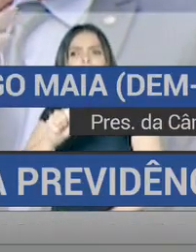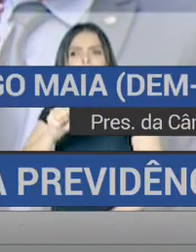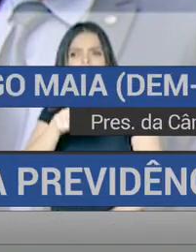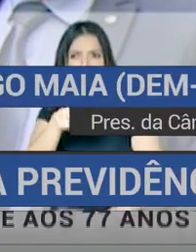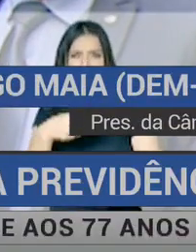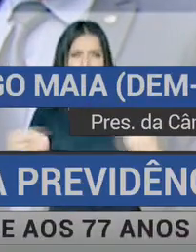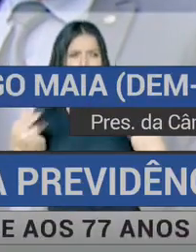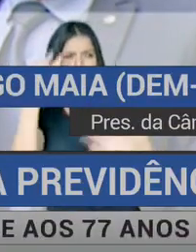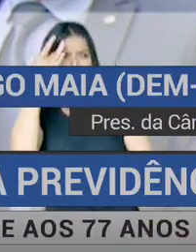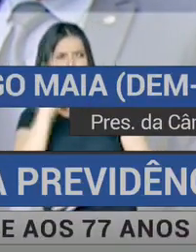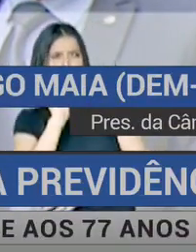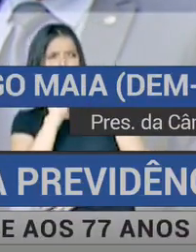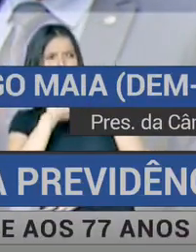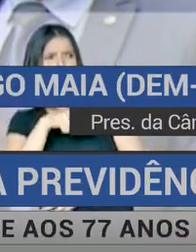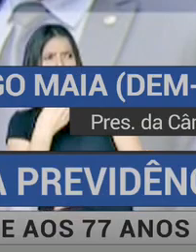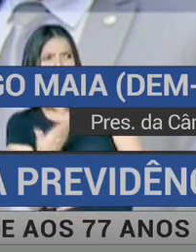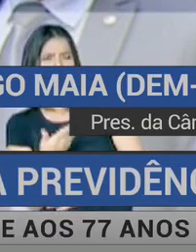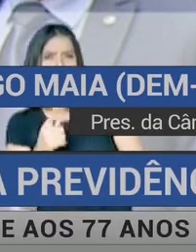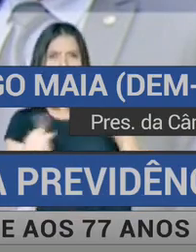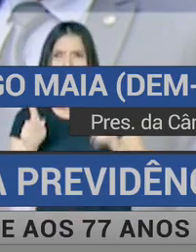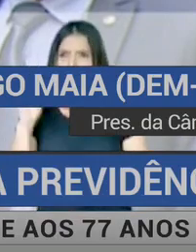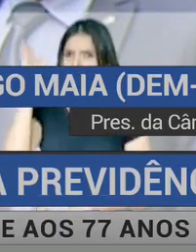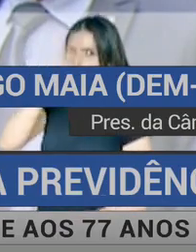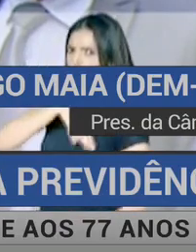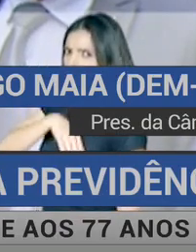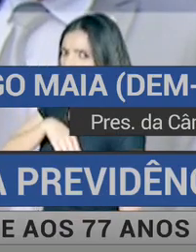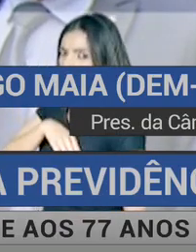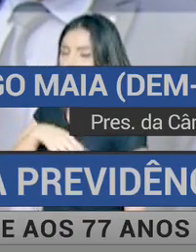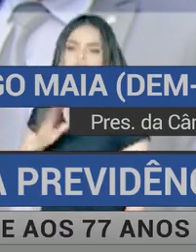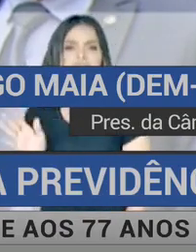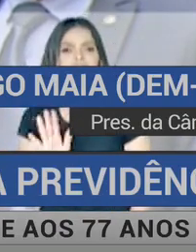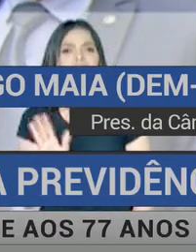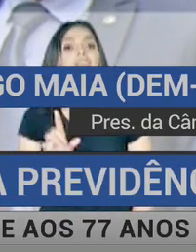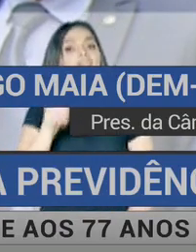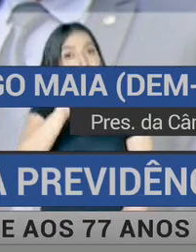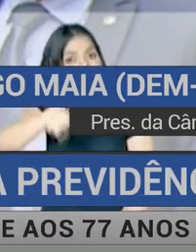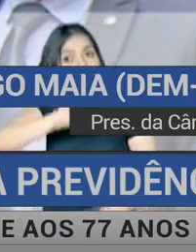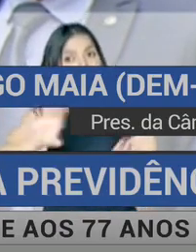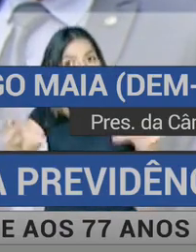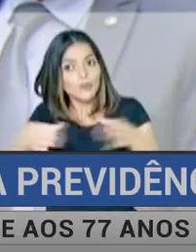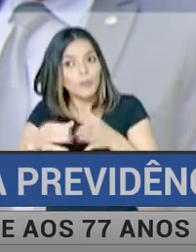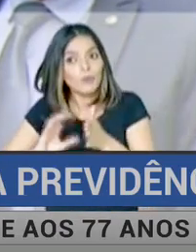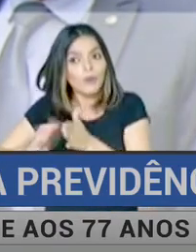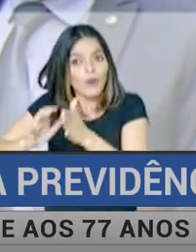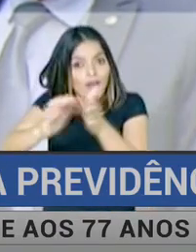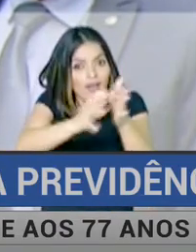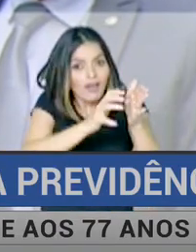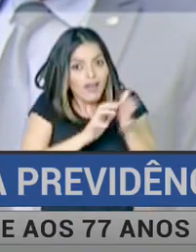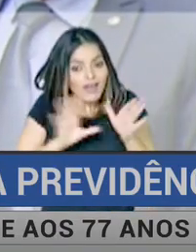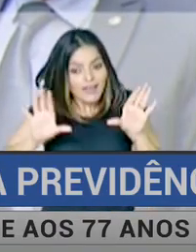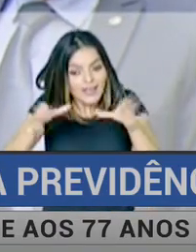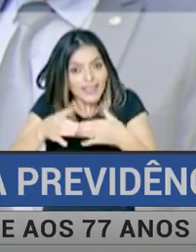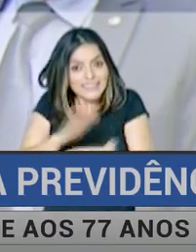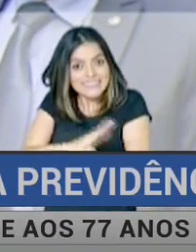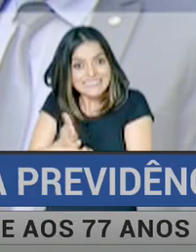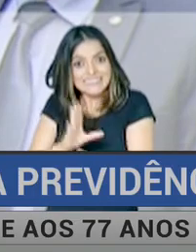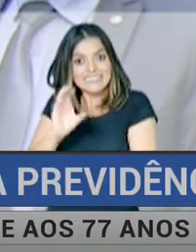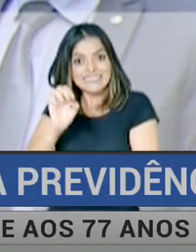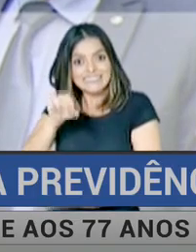mal. Mas é o Centrão que está fazendo a reforma da Previdência. Esses partidos que se dizem do